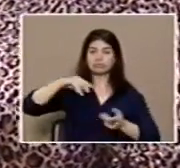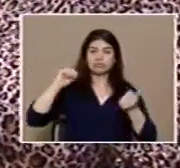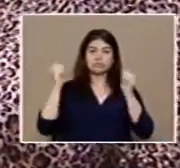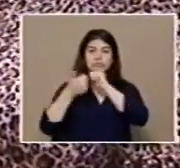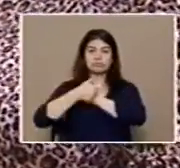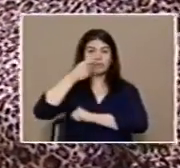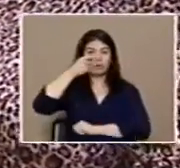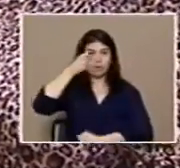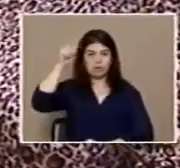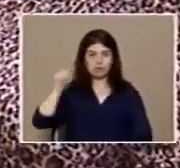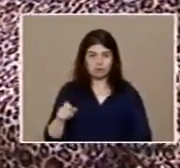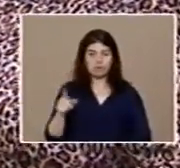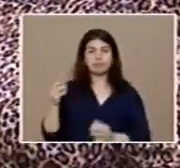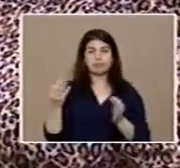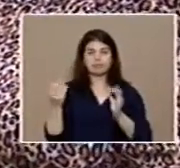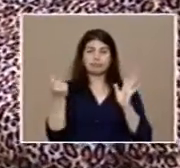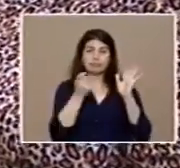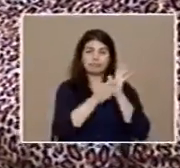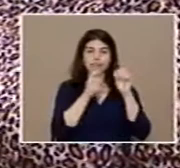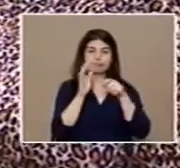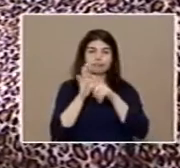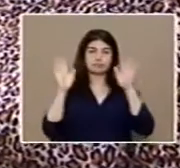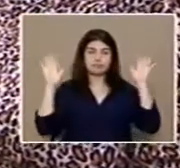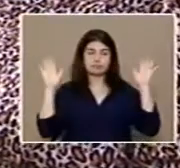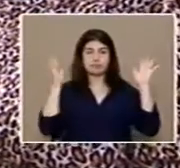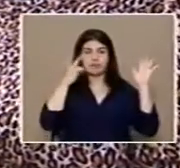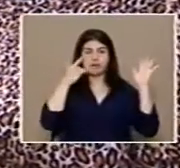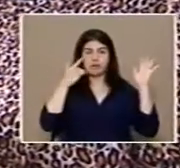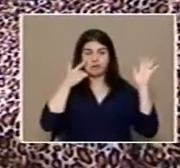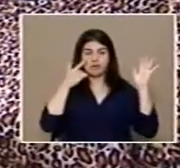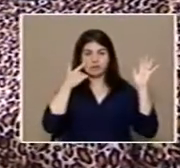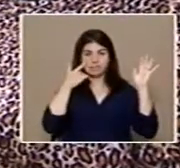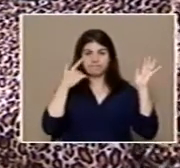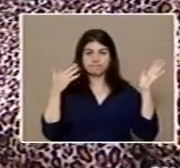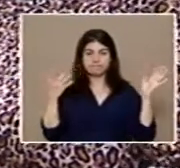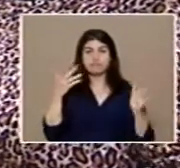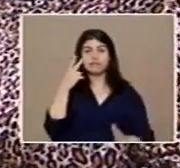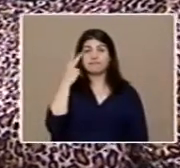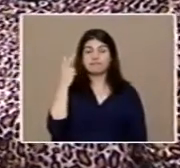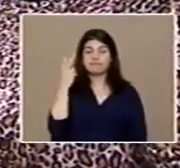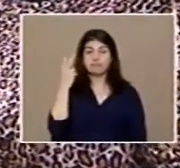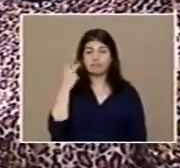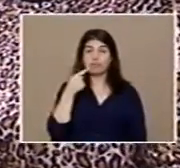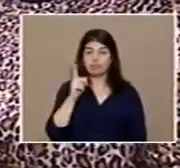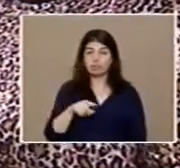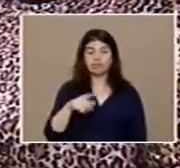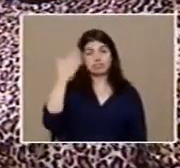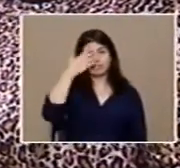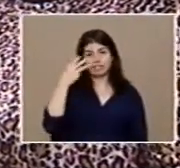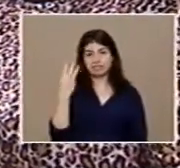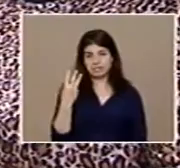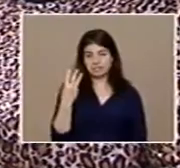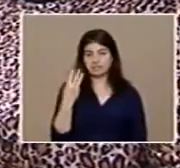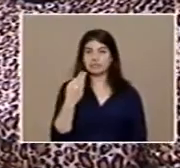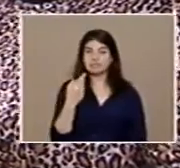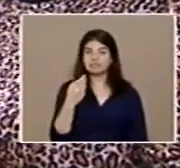crucificado sob Pôncio Pilatos padeceu e foi sepultado ressuscitou ao terceiro dia conforme